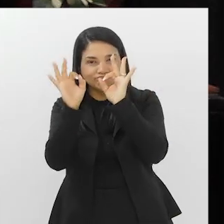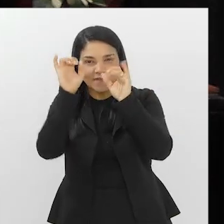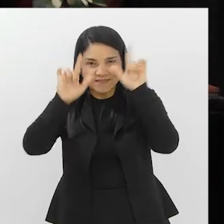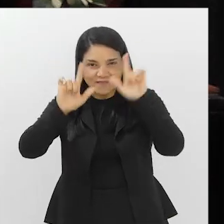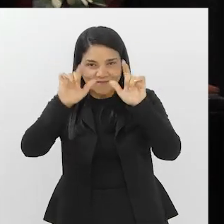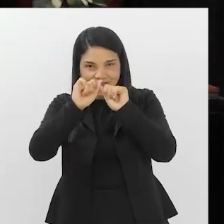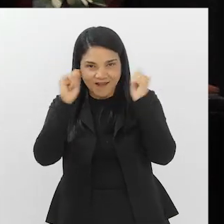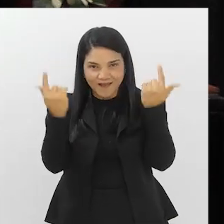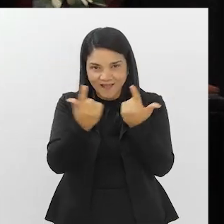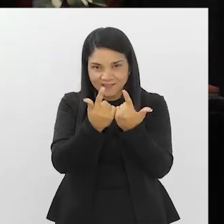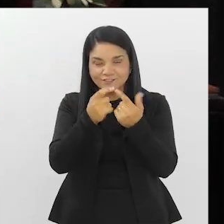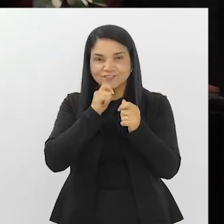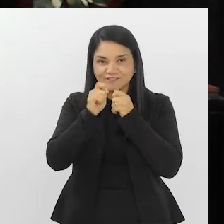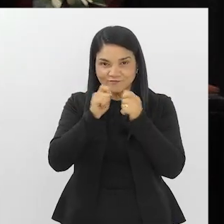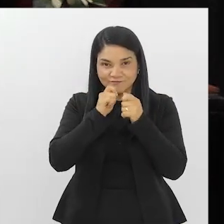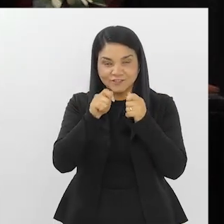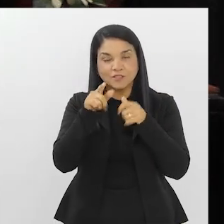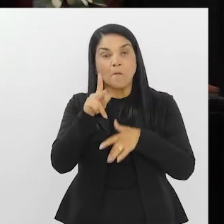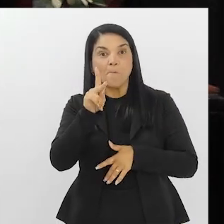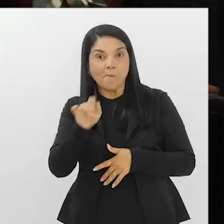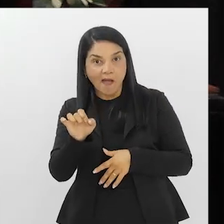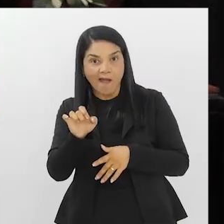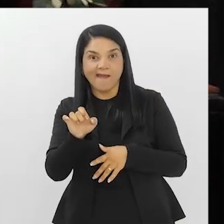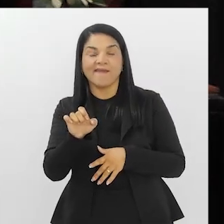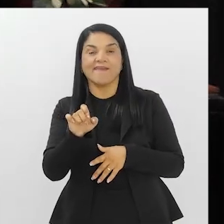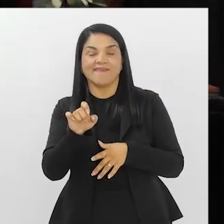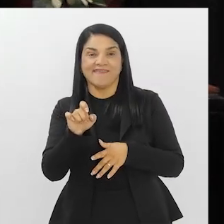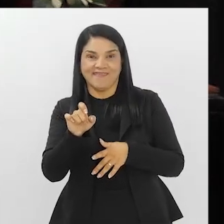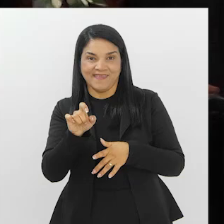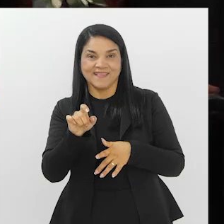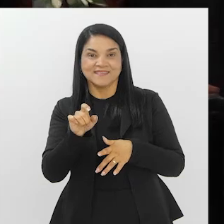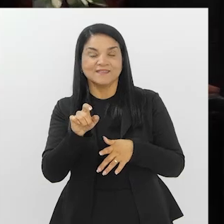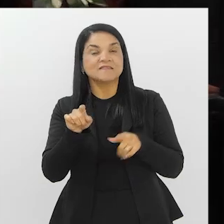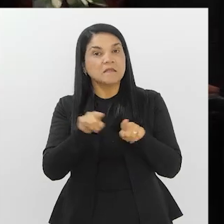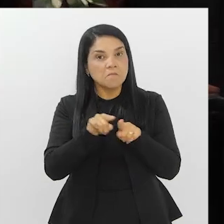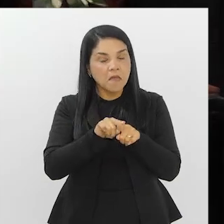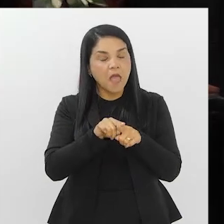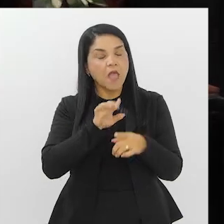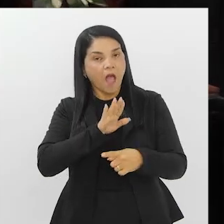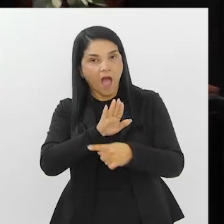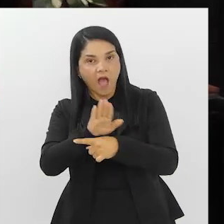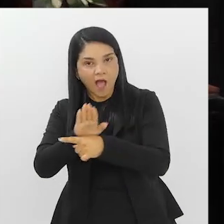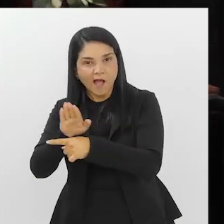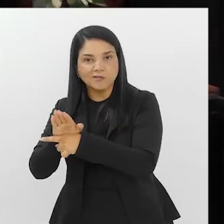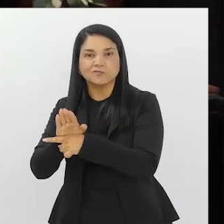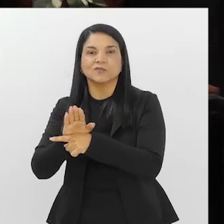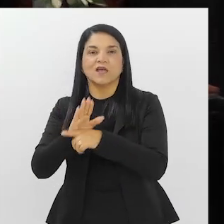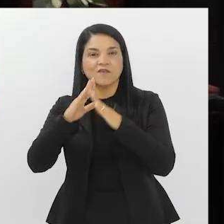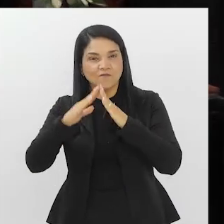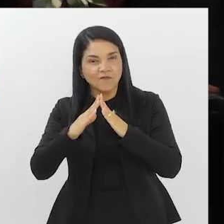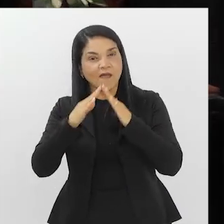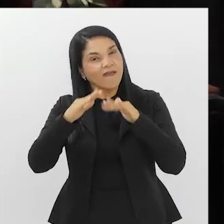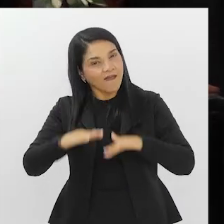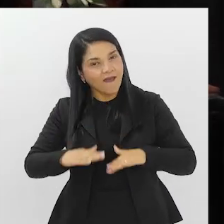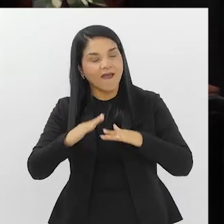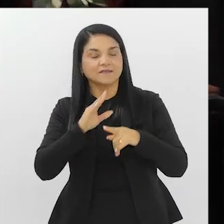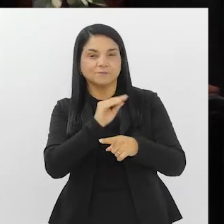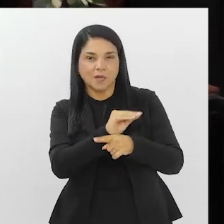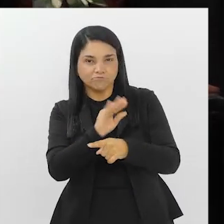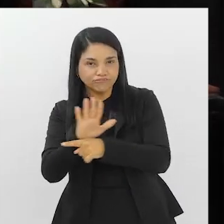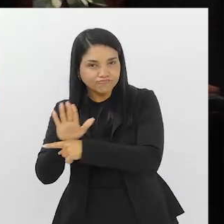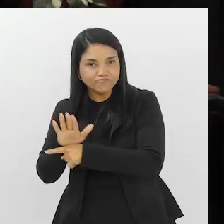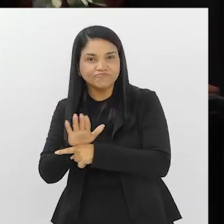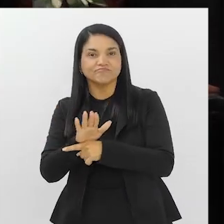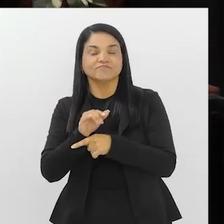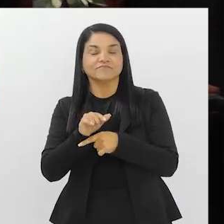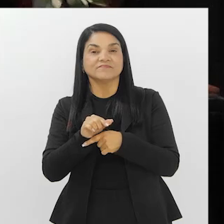nosso espectador, que é esse pai, né, que hoje em dia tem todas essas prerrogativas de também poder ficar em casa. Então, conta pra gente como é